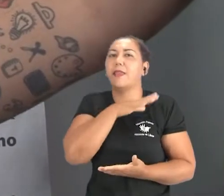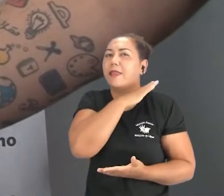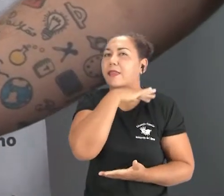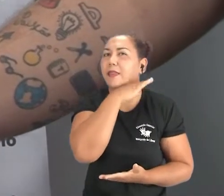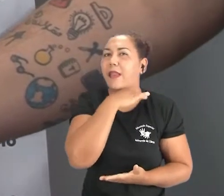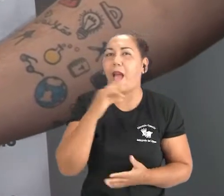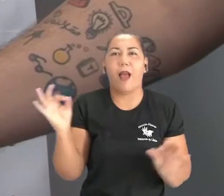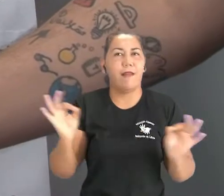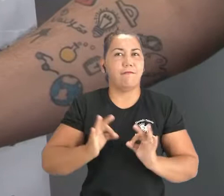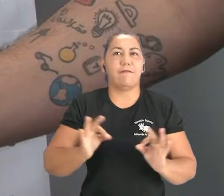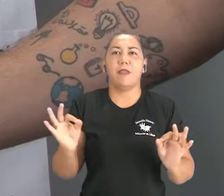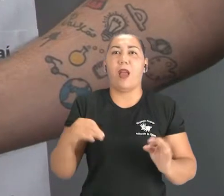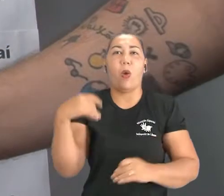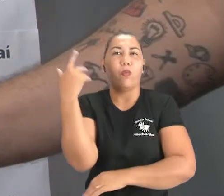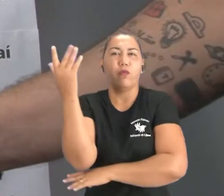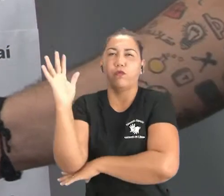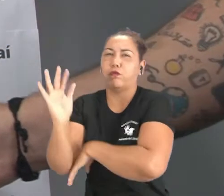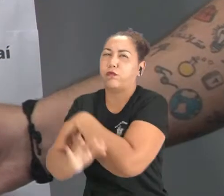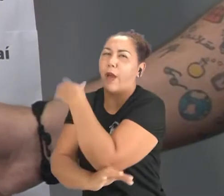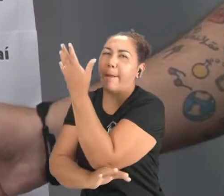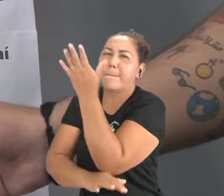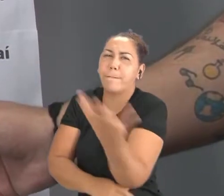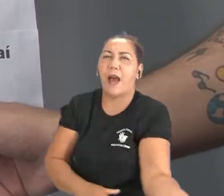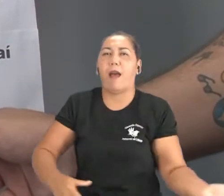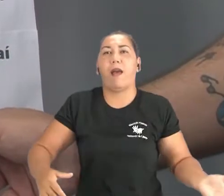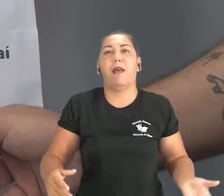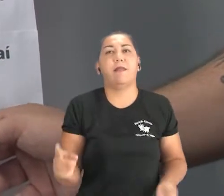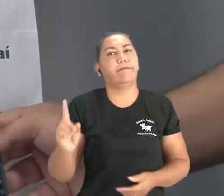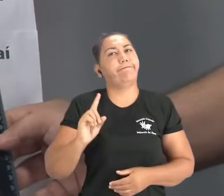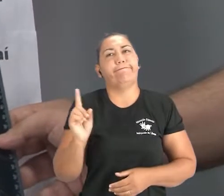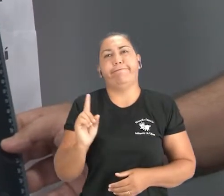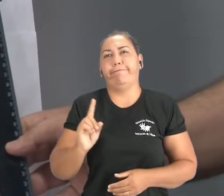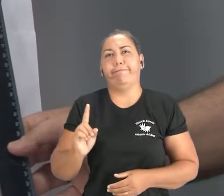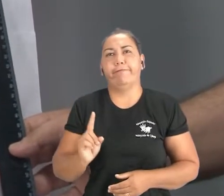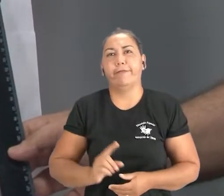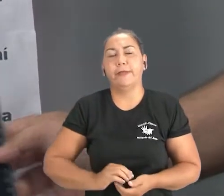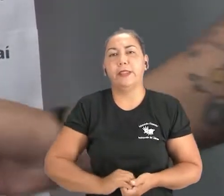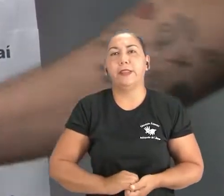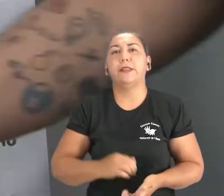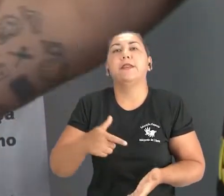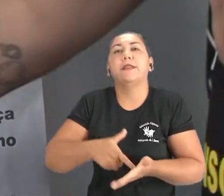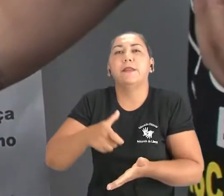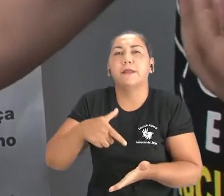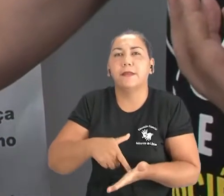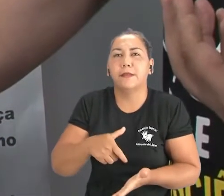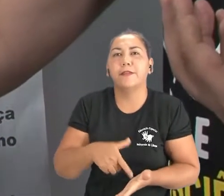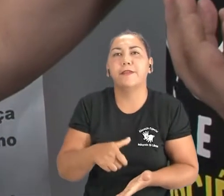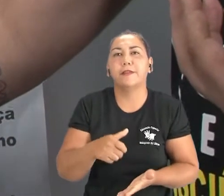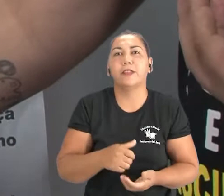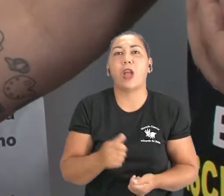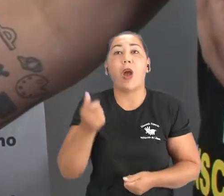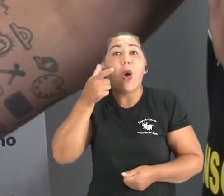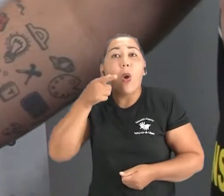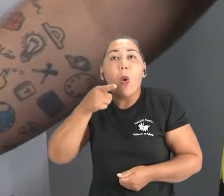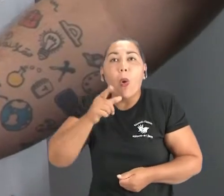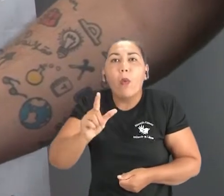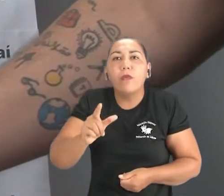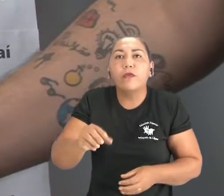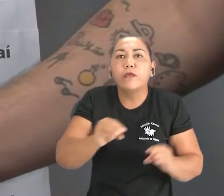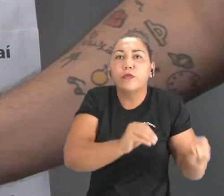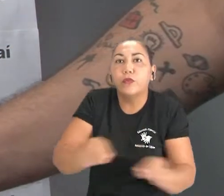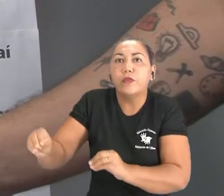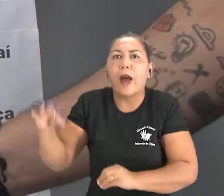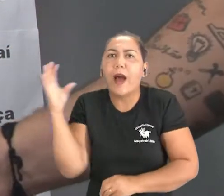e nem destruir a natureza para não ser pego o Saci consegue se